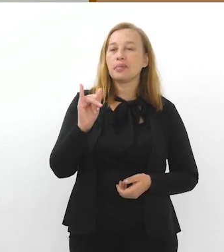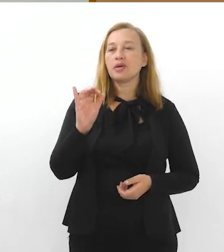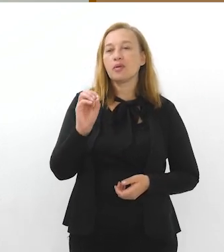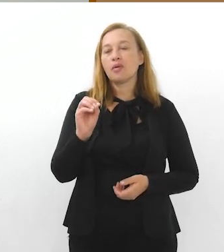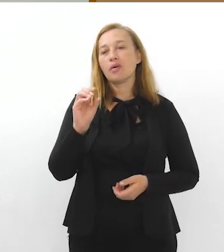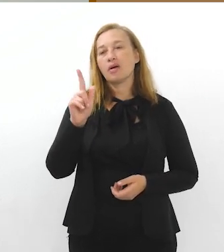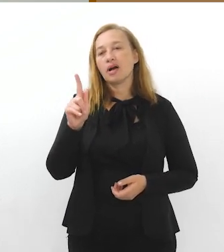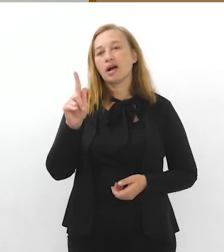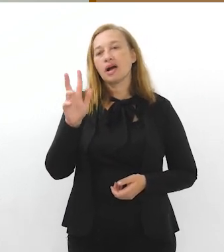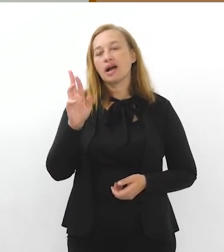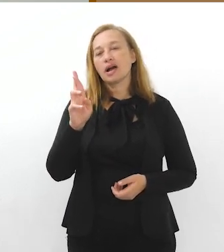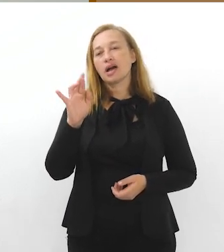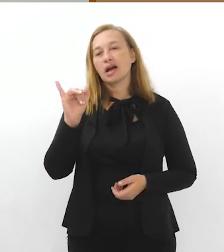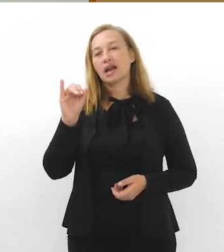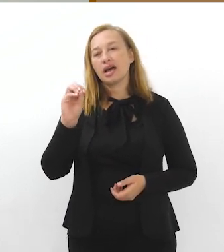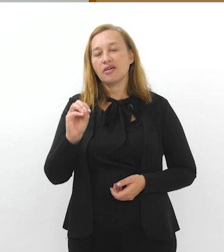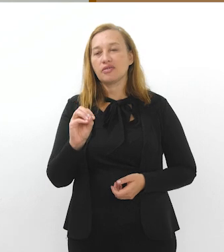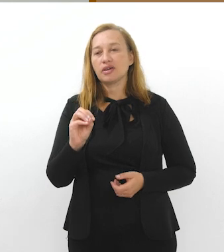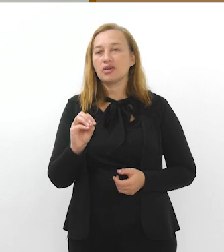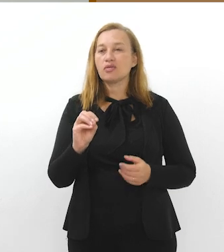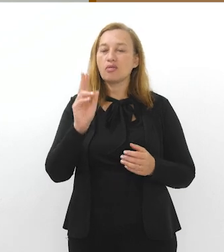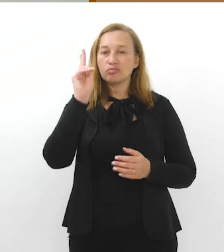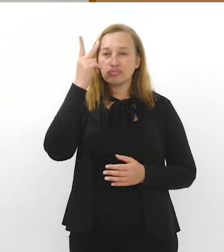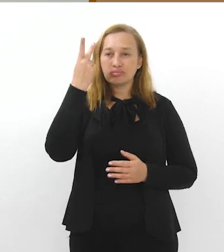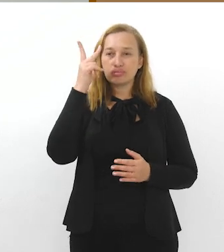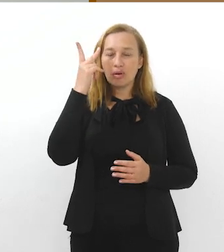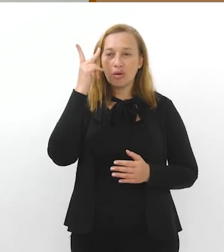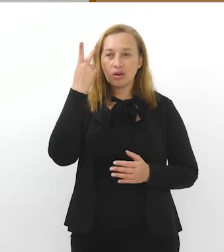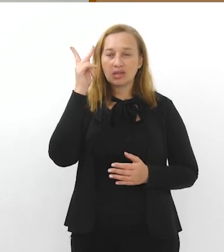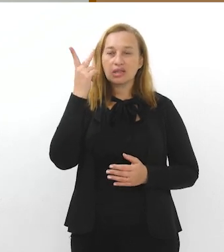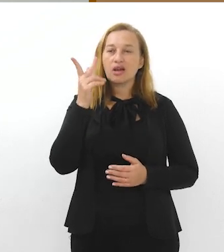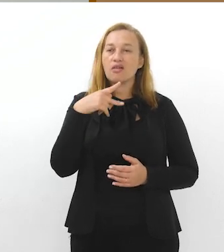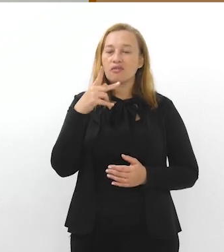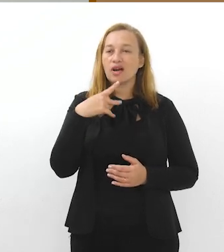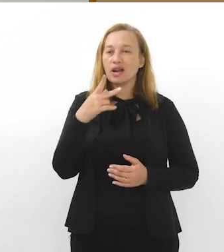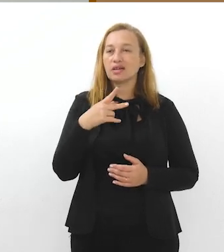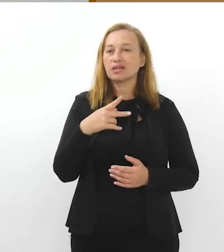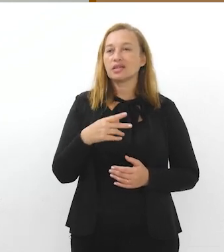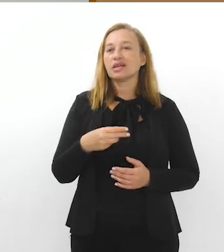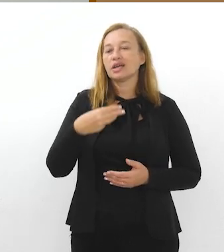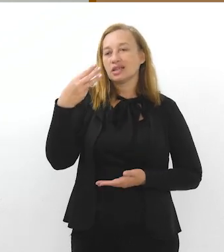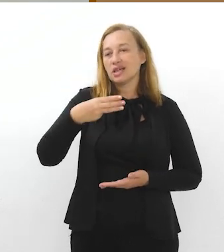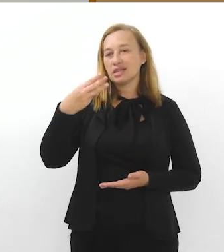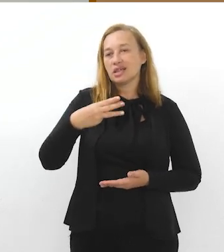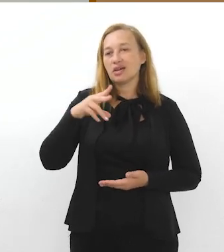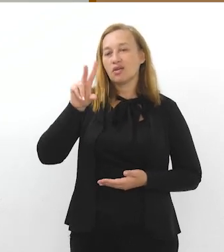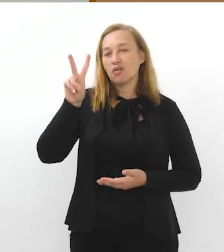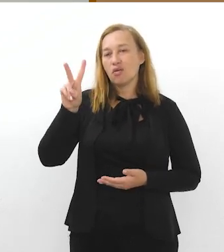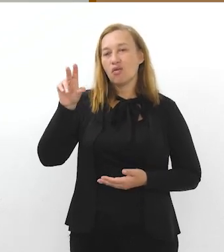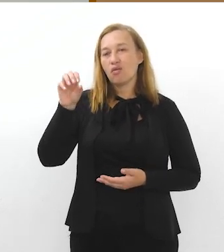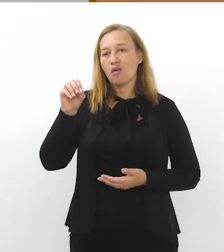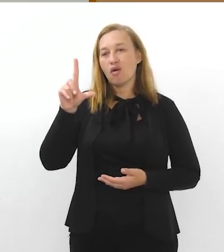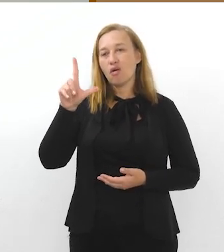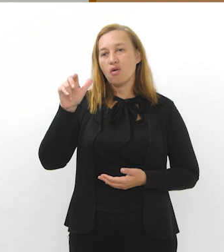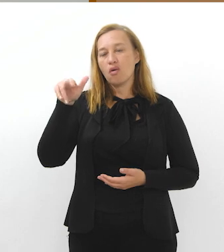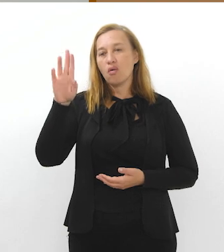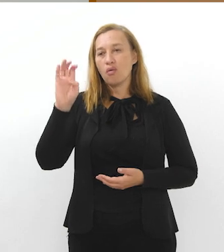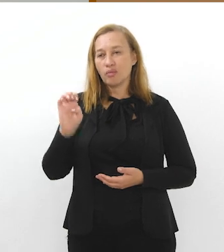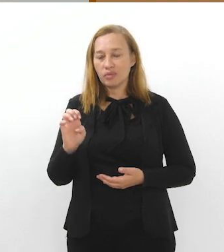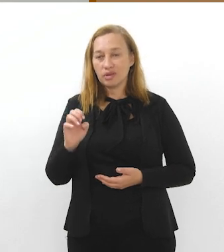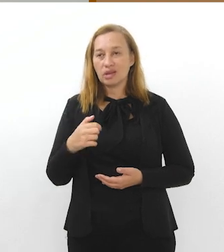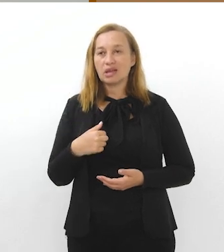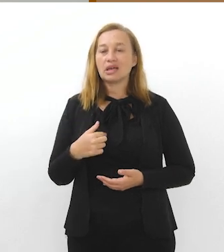ele é bem biográfico e eu vou contando as minhas histórias. Já está precisando ir para o terceiro volume, vou ver se eu me